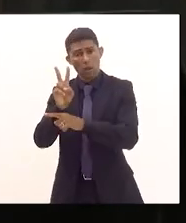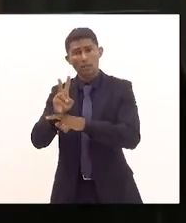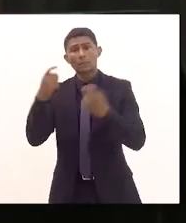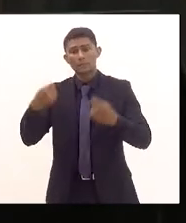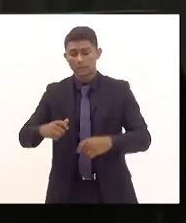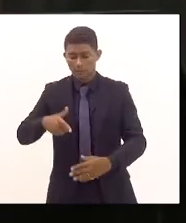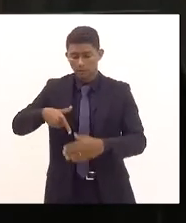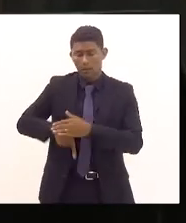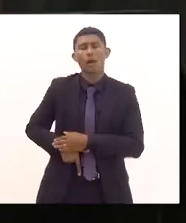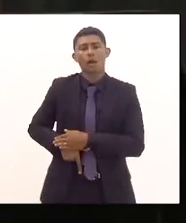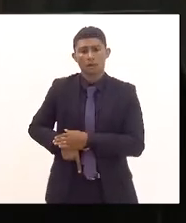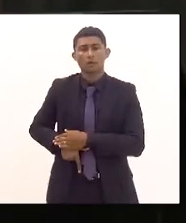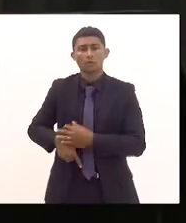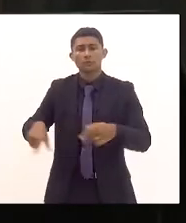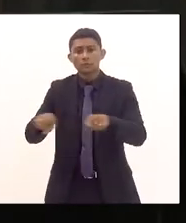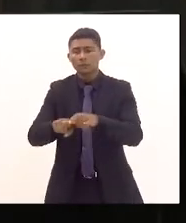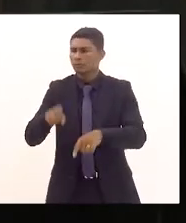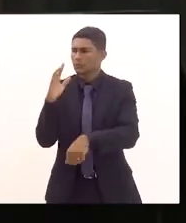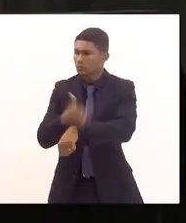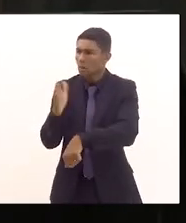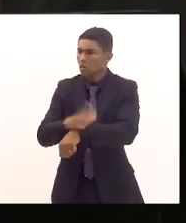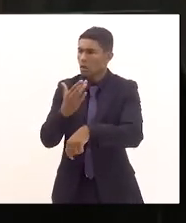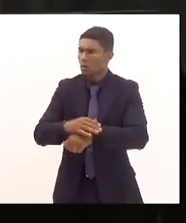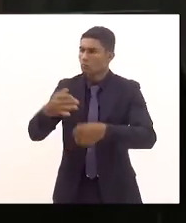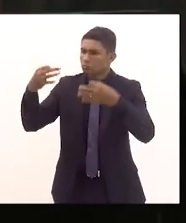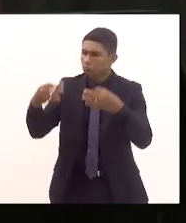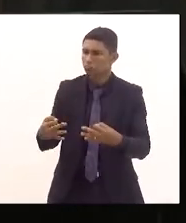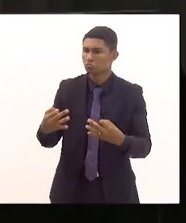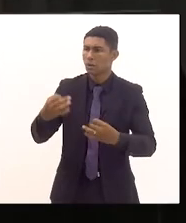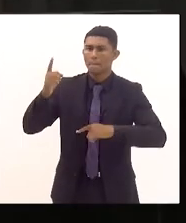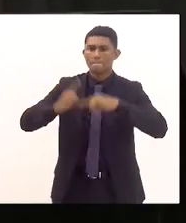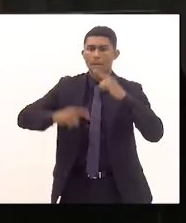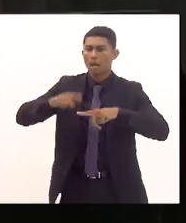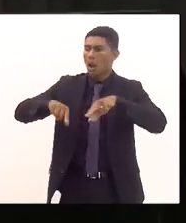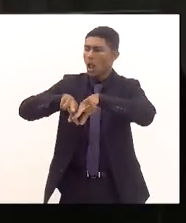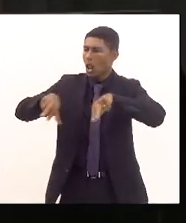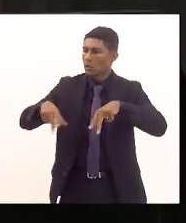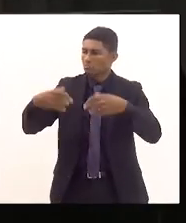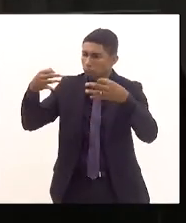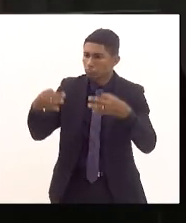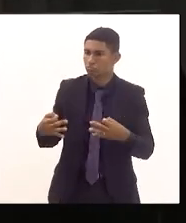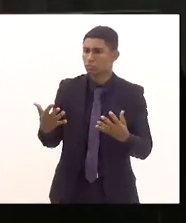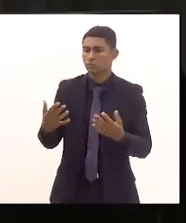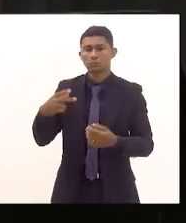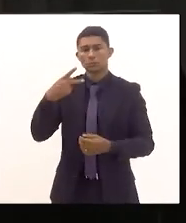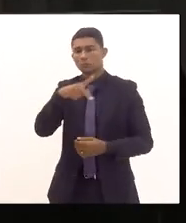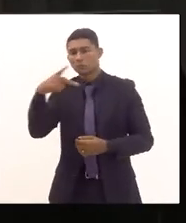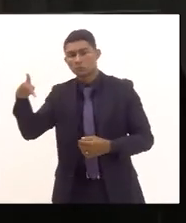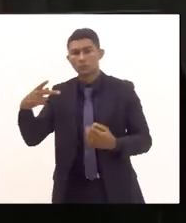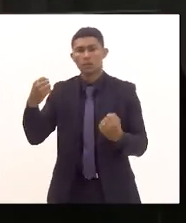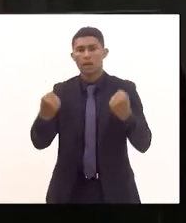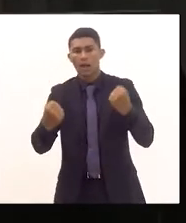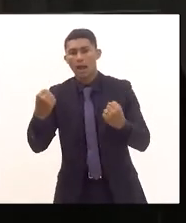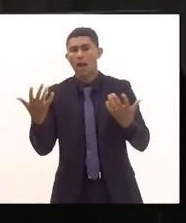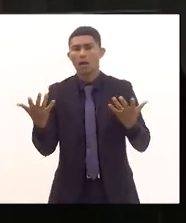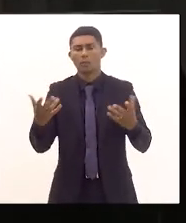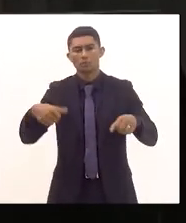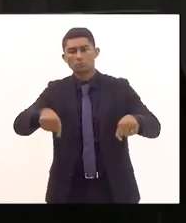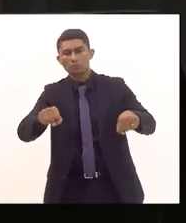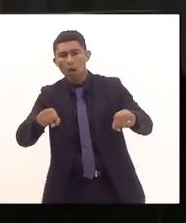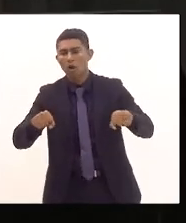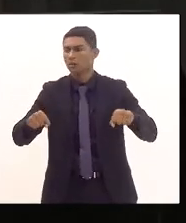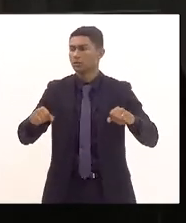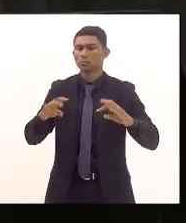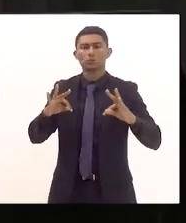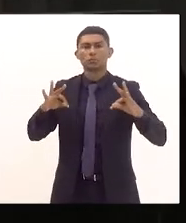estar bem treinada A guarda tem que estar bem equipada seus carros seus automóveis suas motocicletas